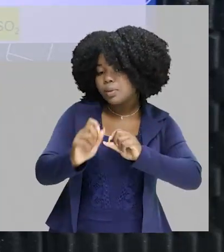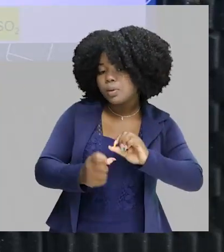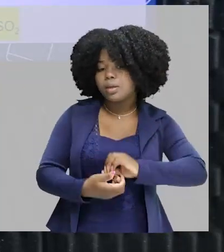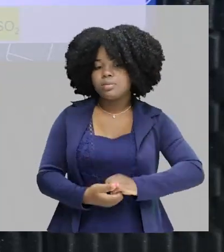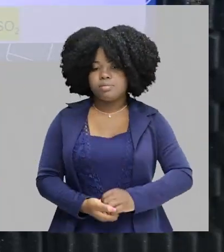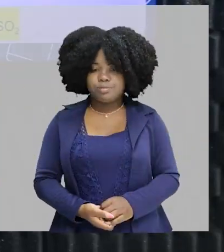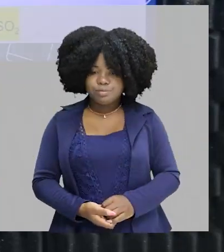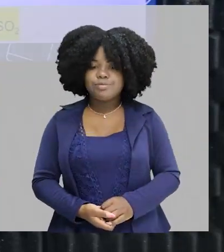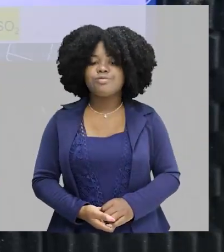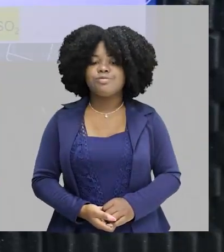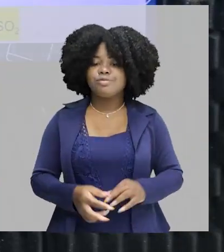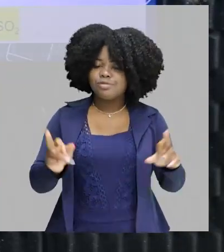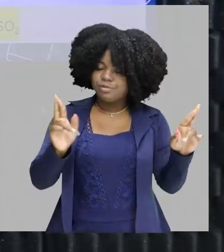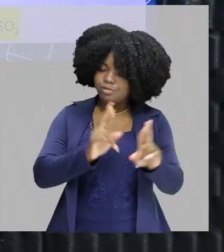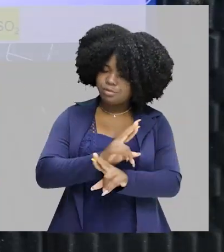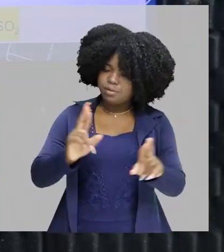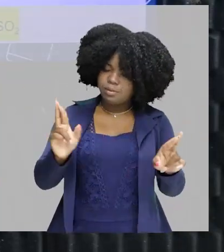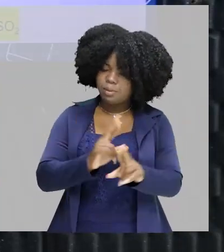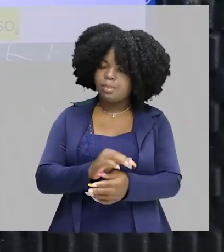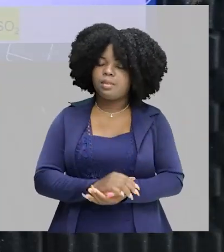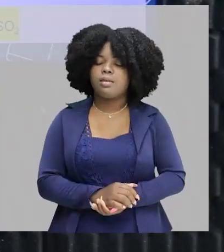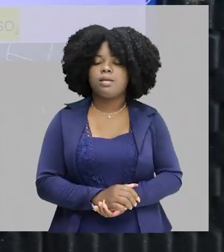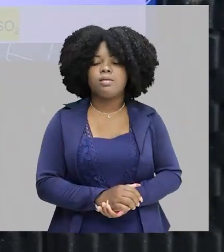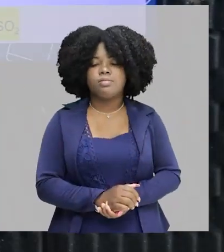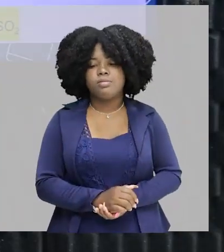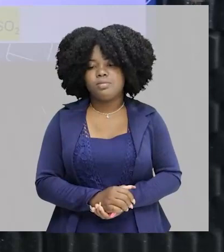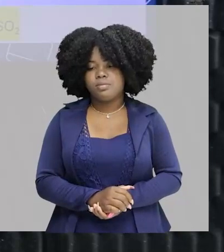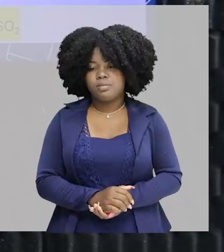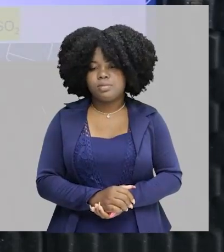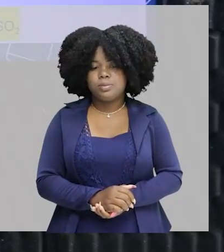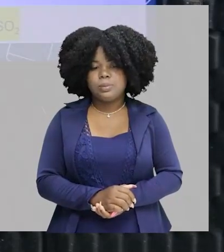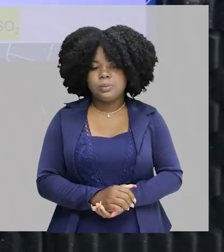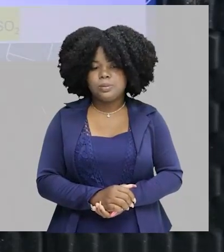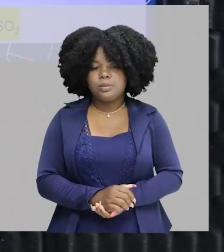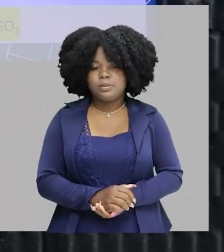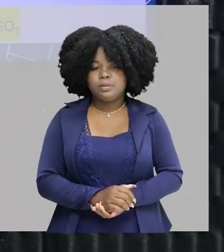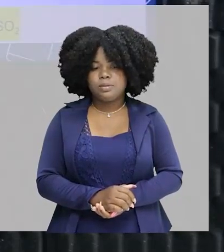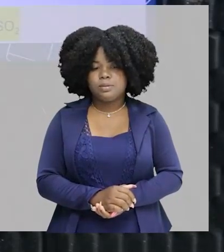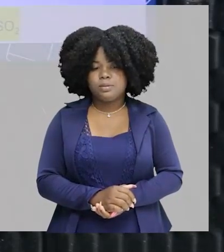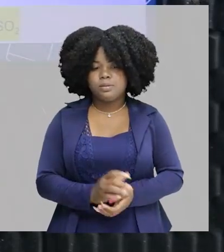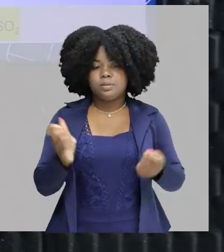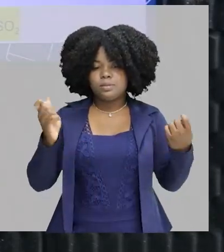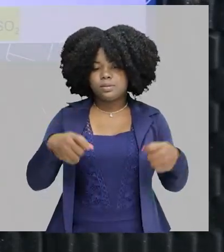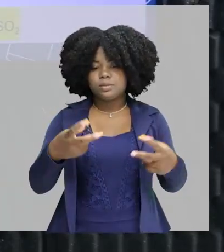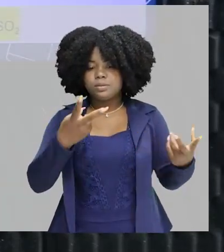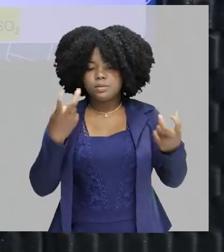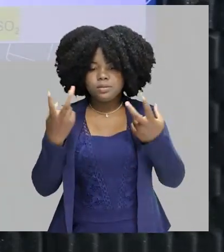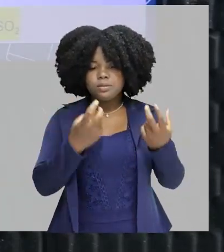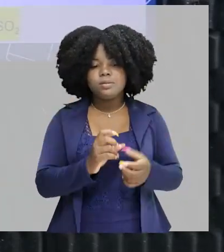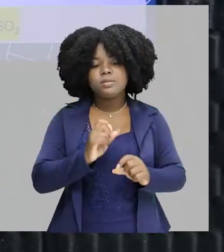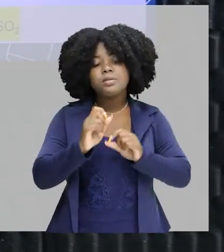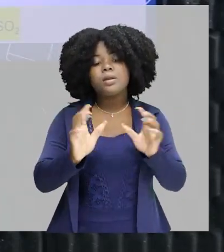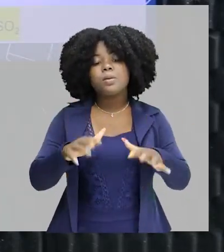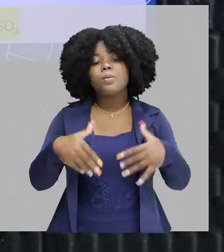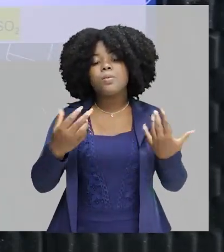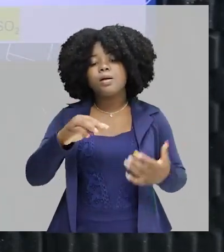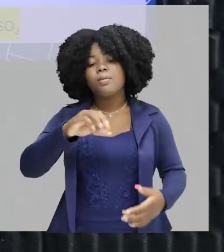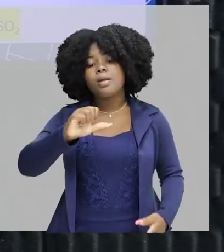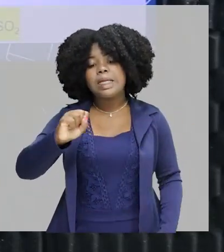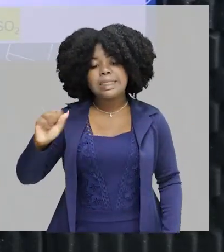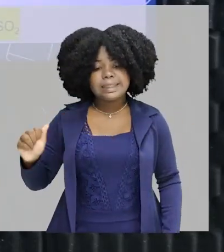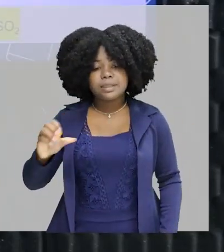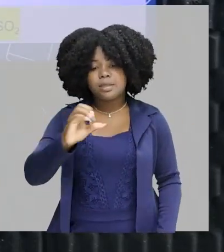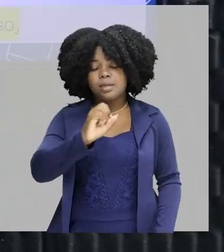estabelecer essa relação aqui. Olha só, nós queremos saber qual a massa do